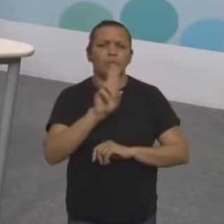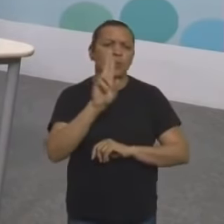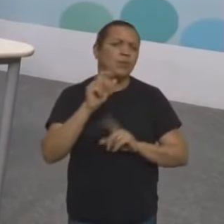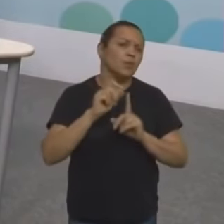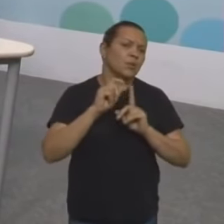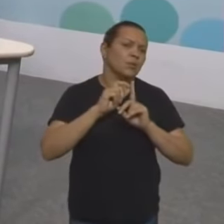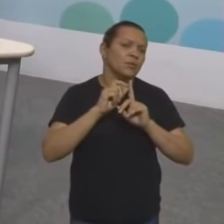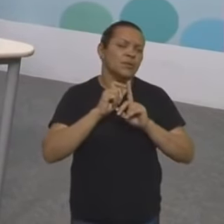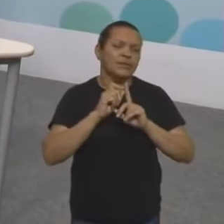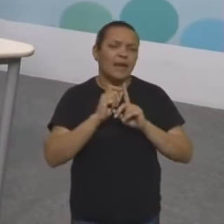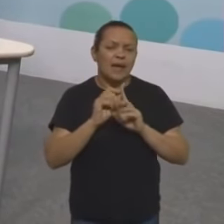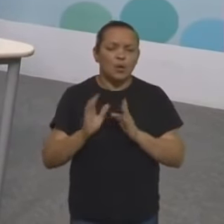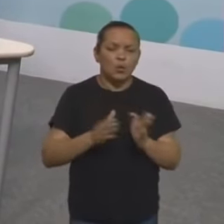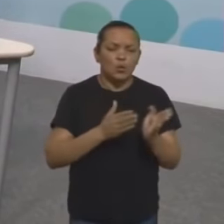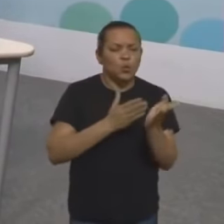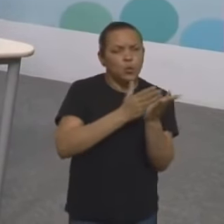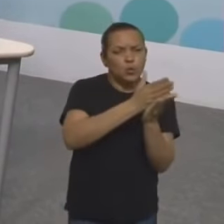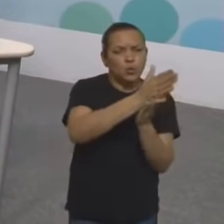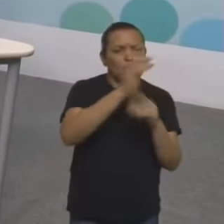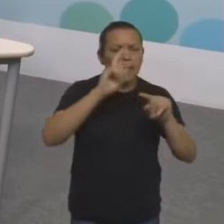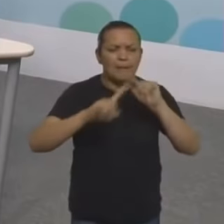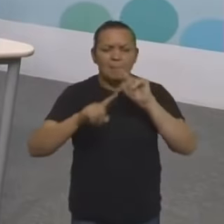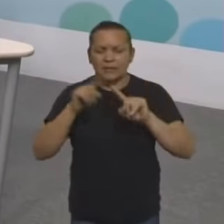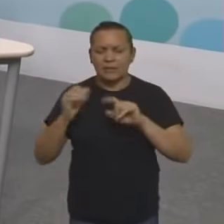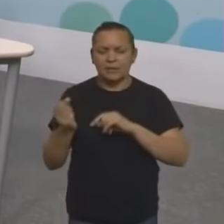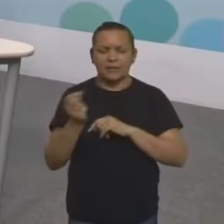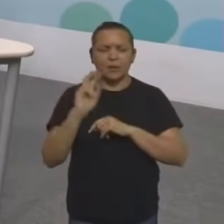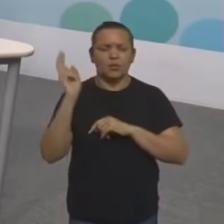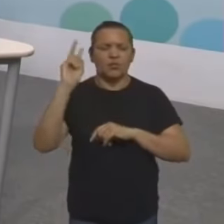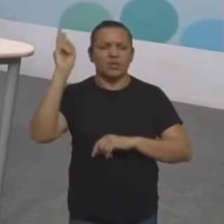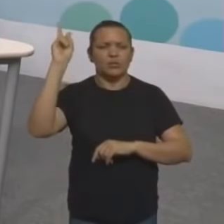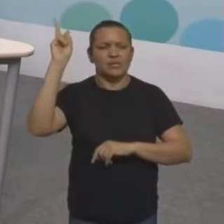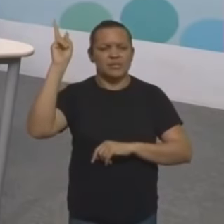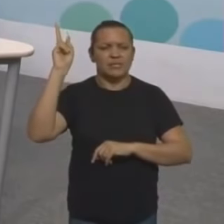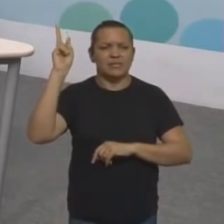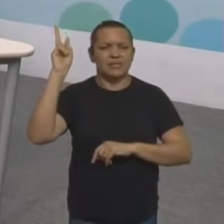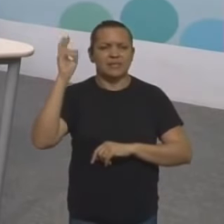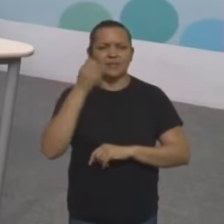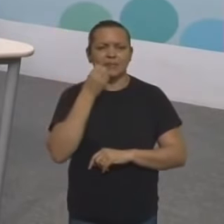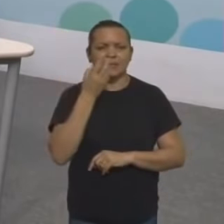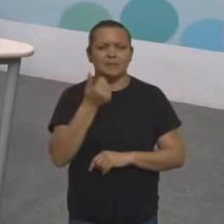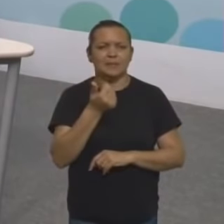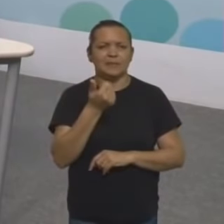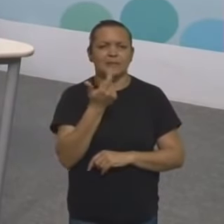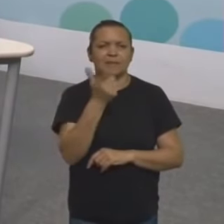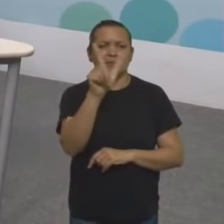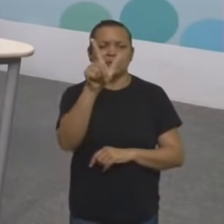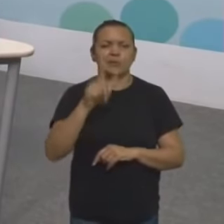programa Compasso. O material é riquíssimo. Perfeito, vamos ver aqui.